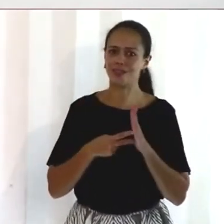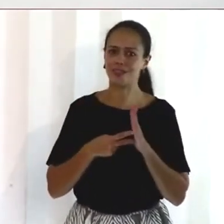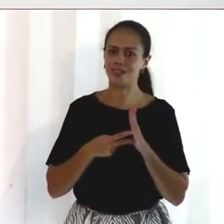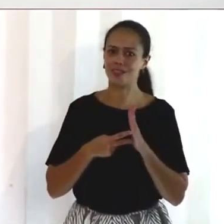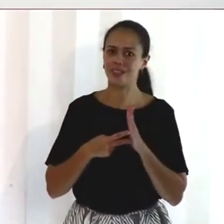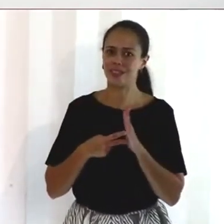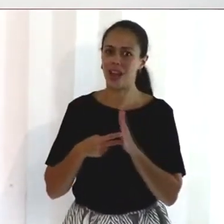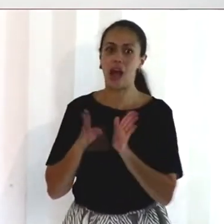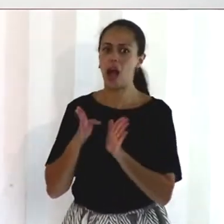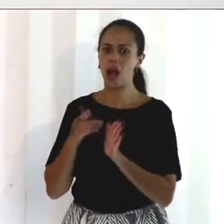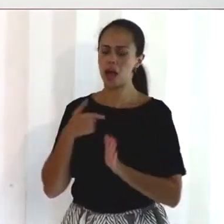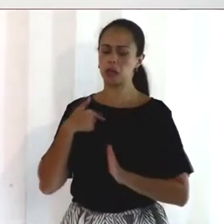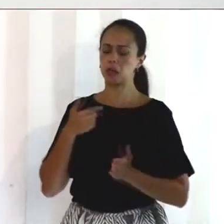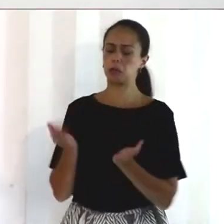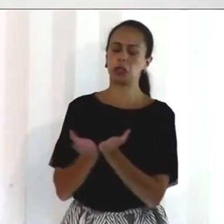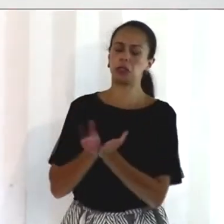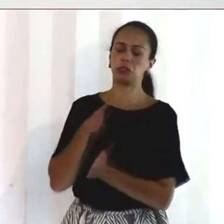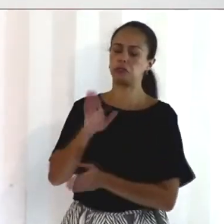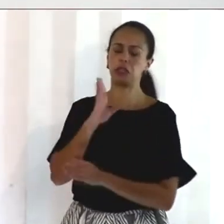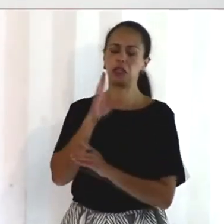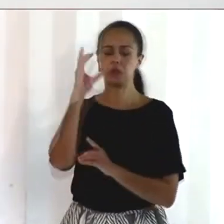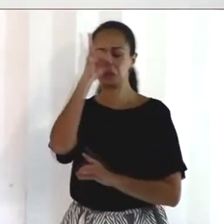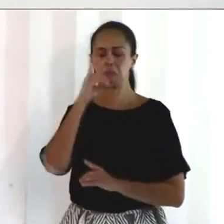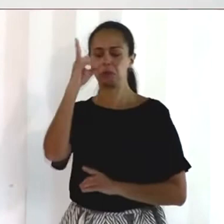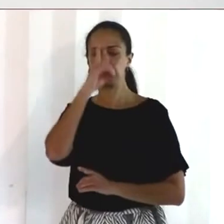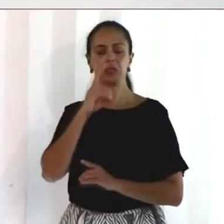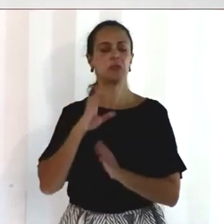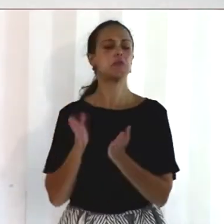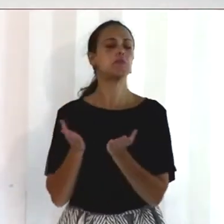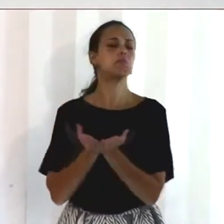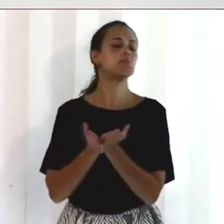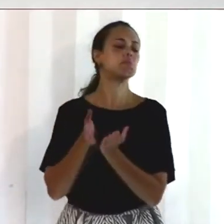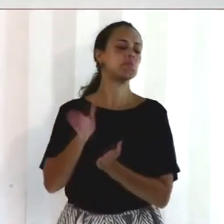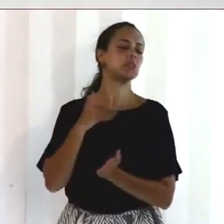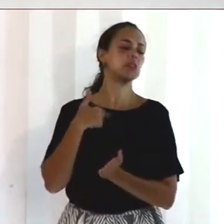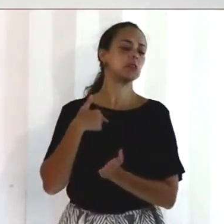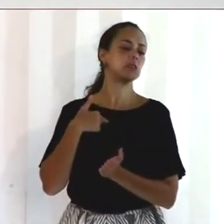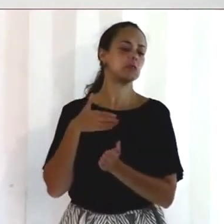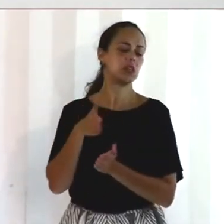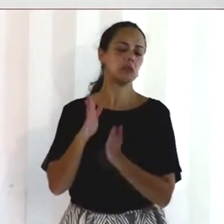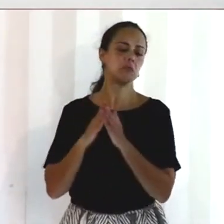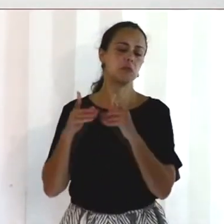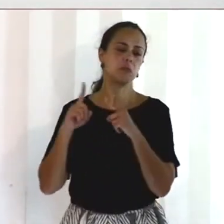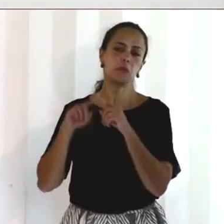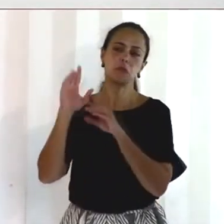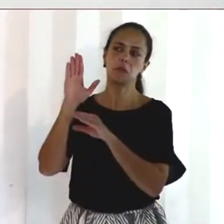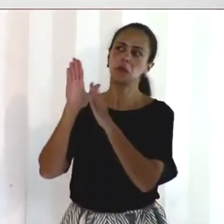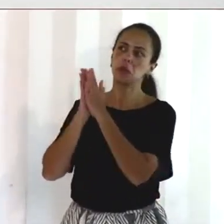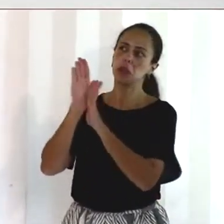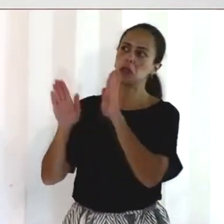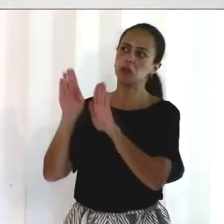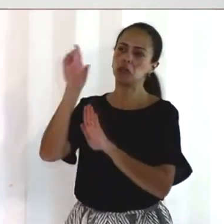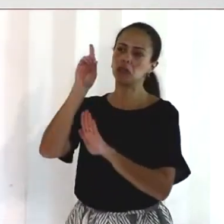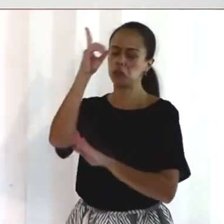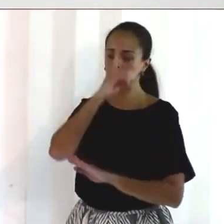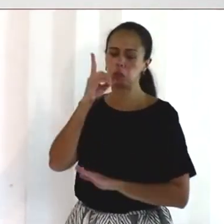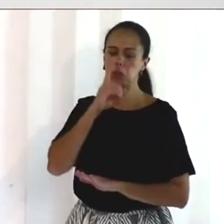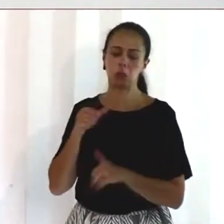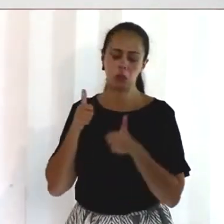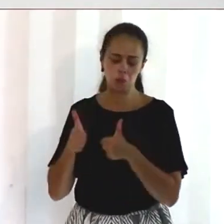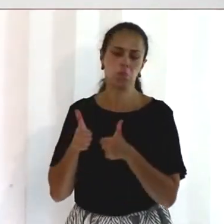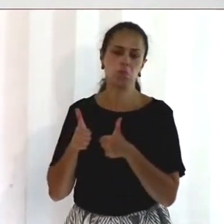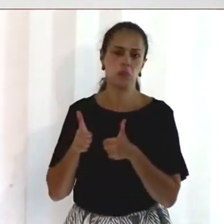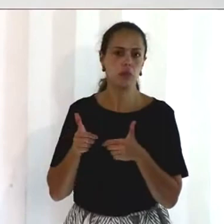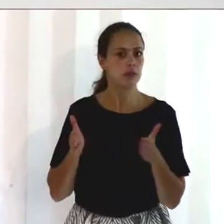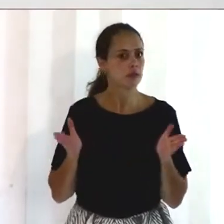do cristianismo. O cristianismo, ele é da vida, não do domingo.